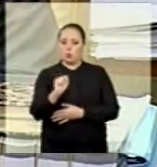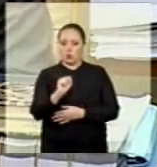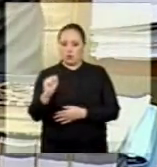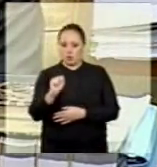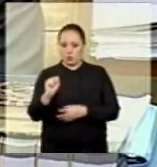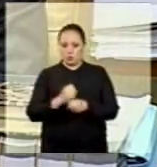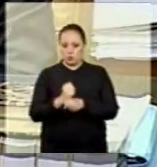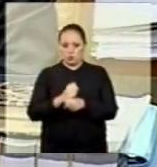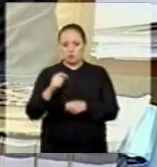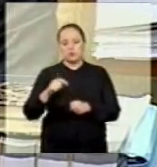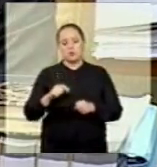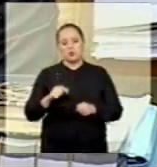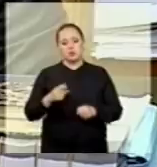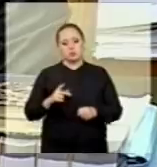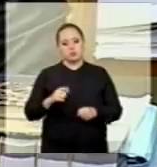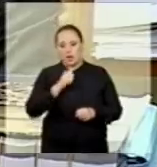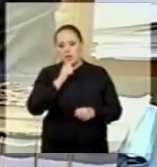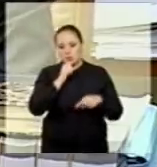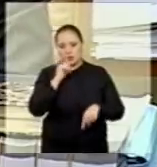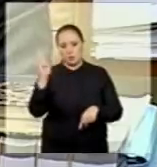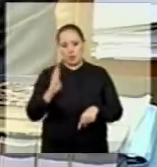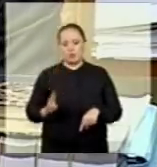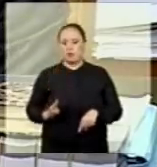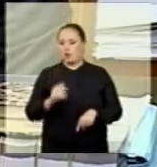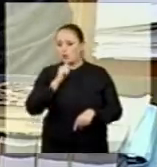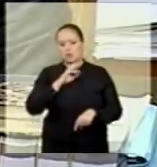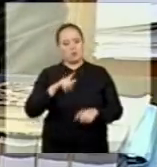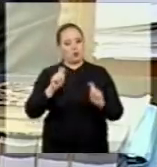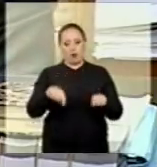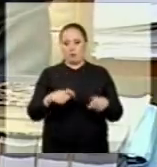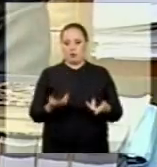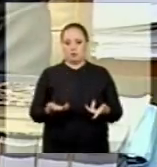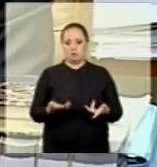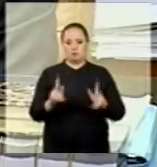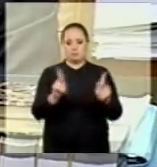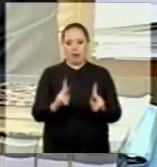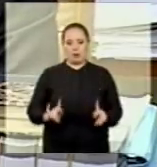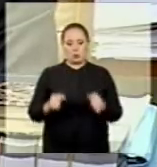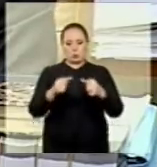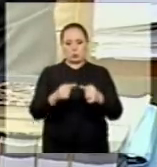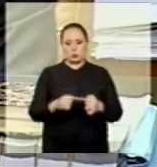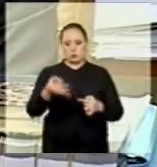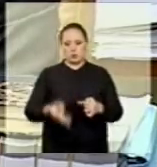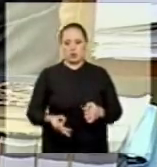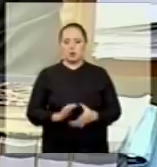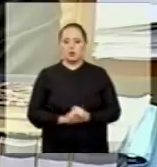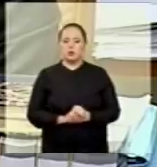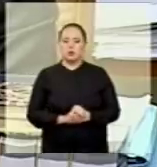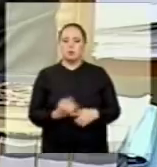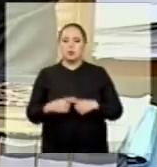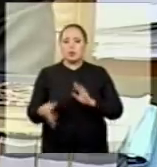em nosso país, não foi capaz de igual parcimônia ao ampliar para